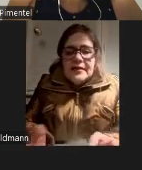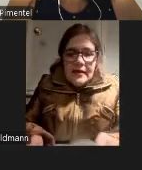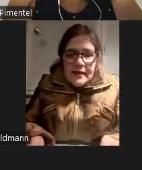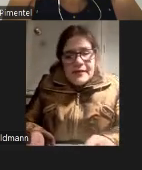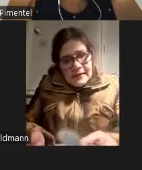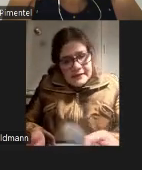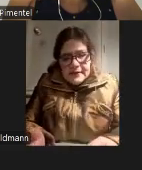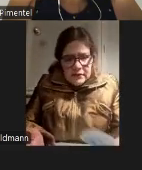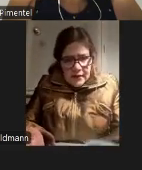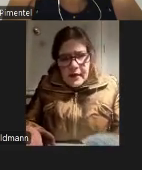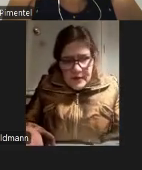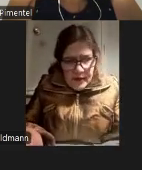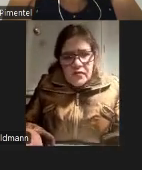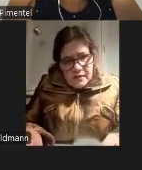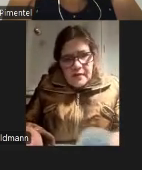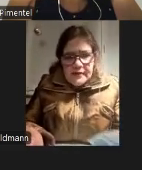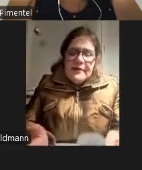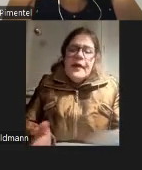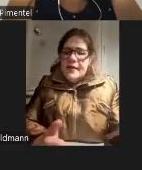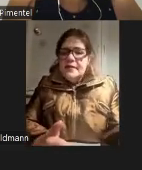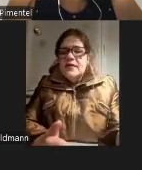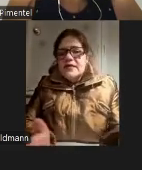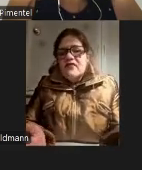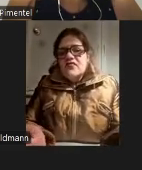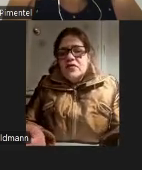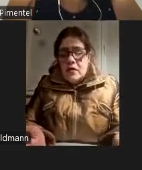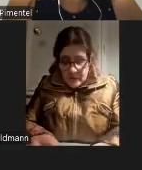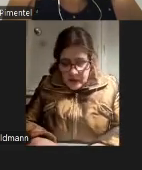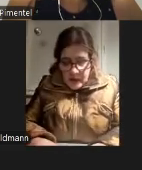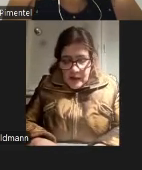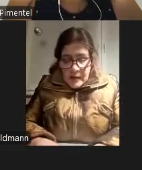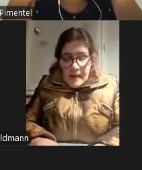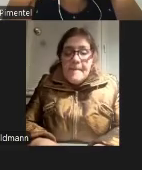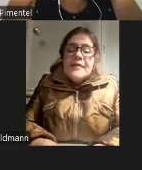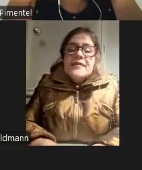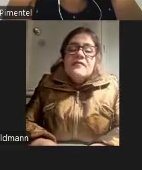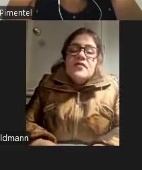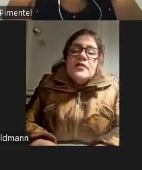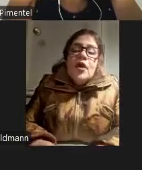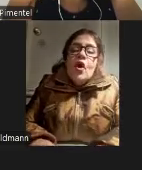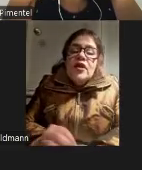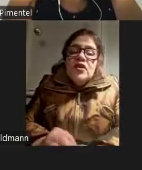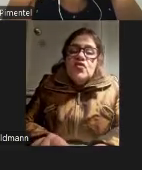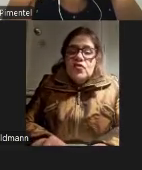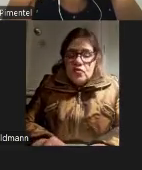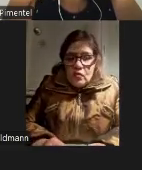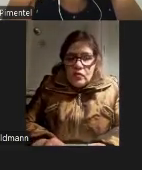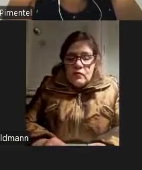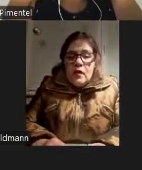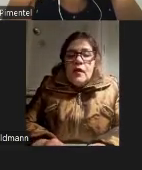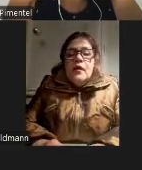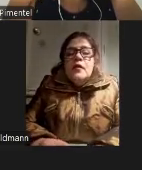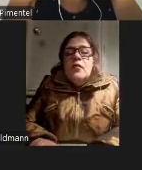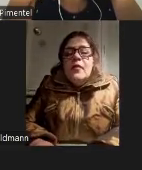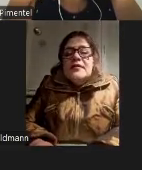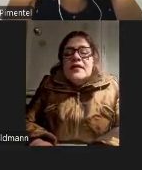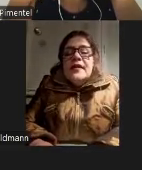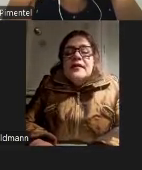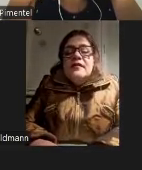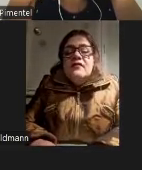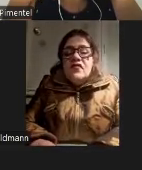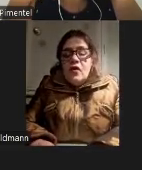achar em que prateleira, né? Ele tem que ter um treinamento, ele tem que ter Uhum. aprendido essa função. Mas se você corrige o sono e